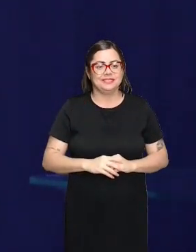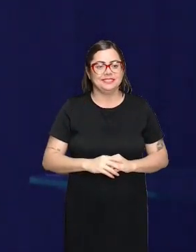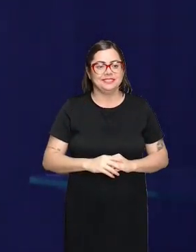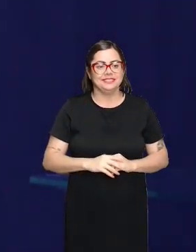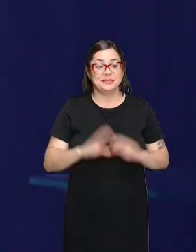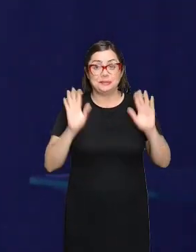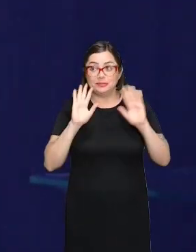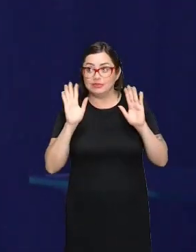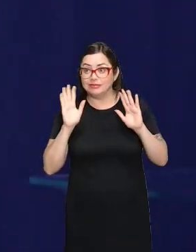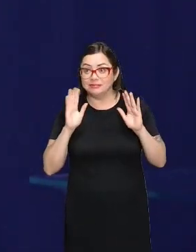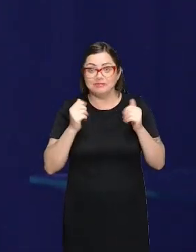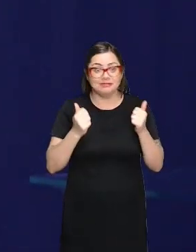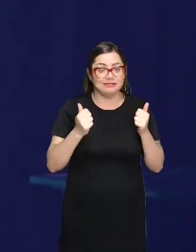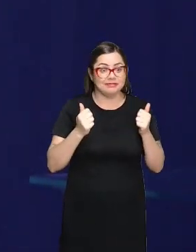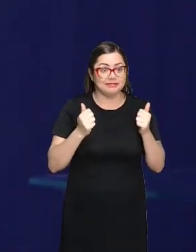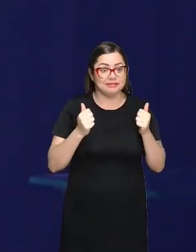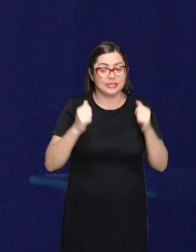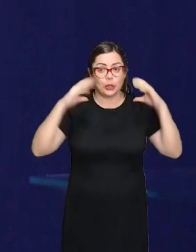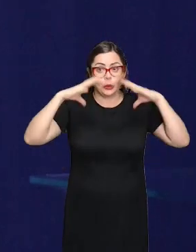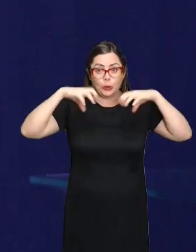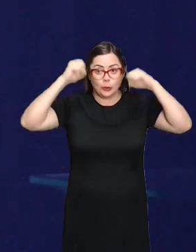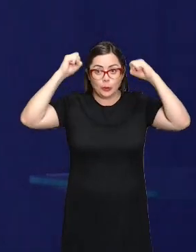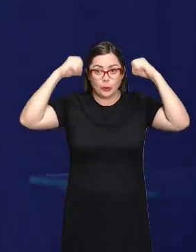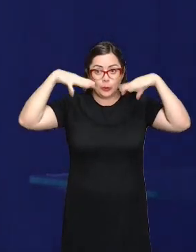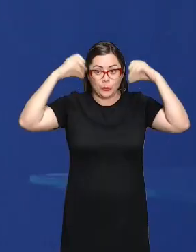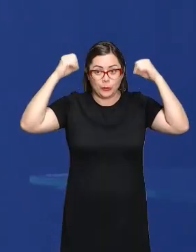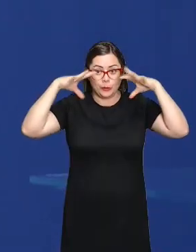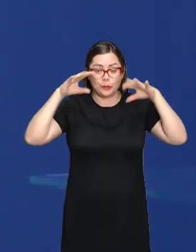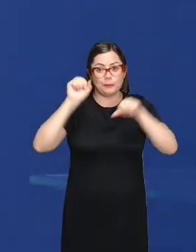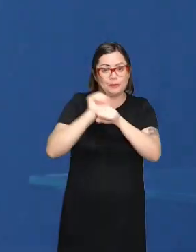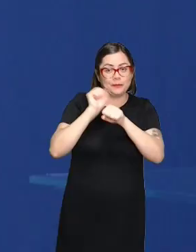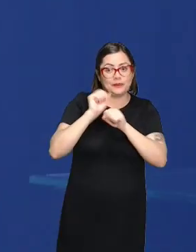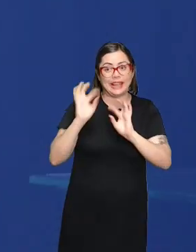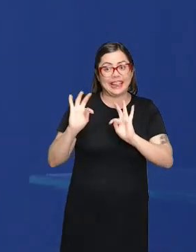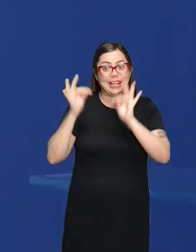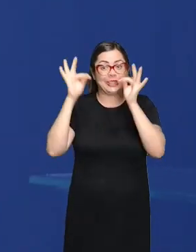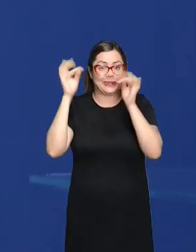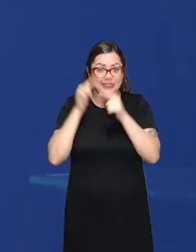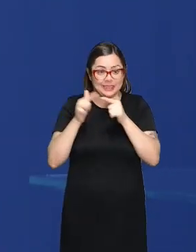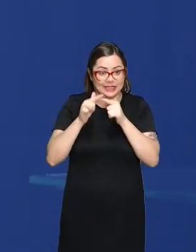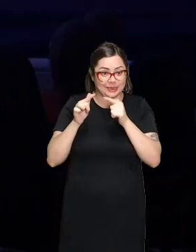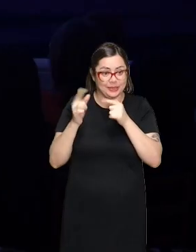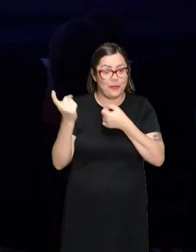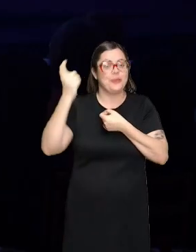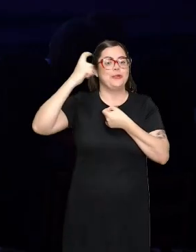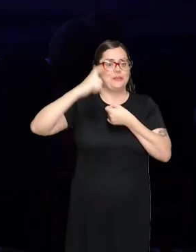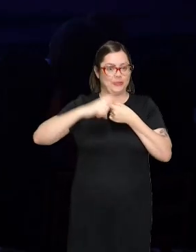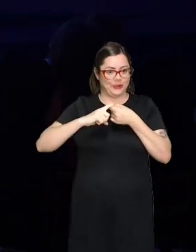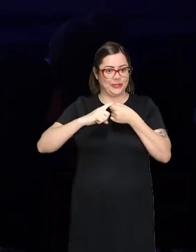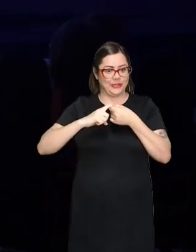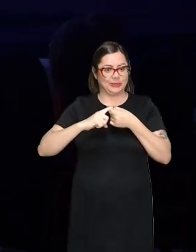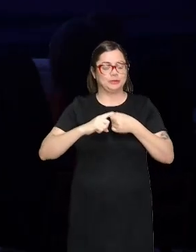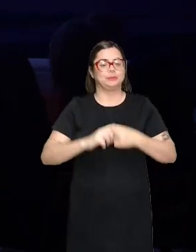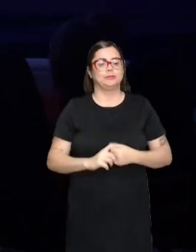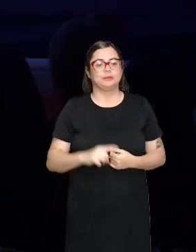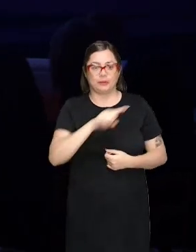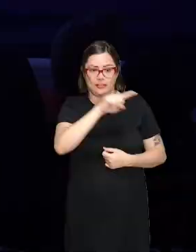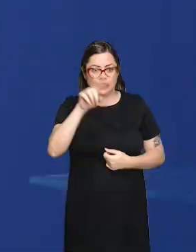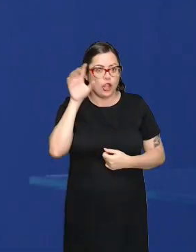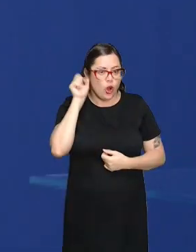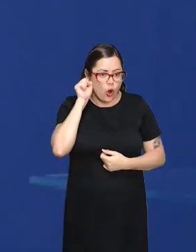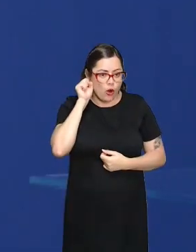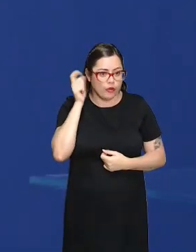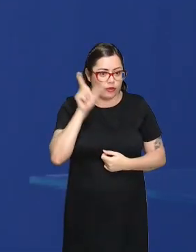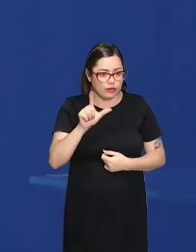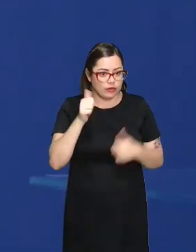Alô? Tinha dado uma piscada, Rolou, né? uma pane técnica. Rolou. Voltou. Vocês estão ouvindo, né? Sim,